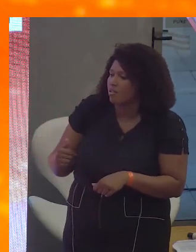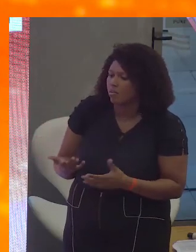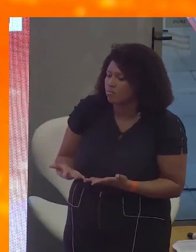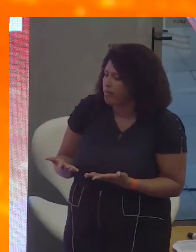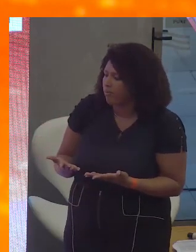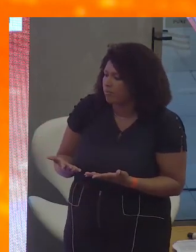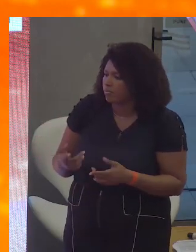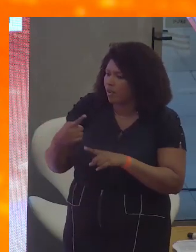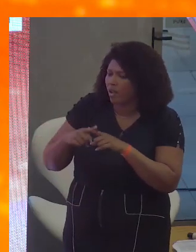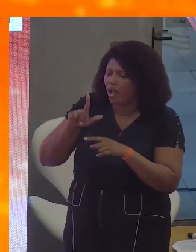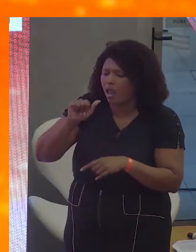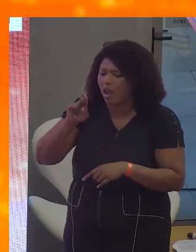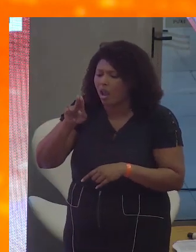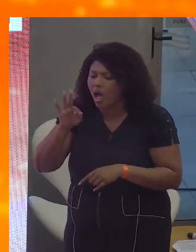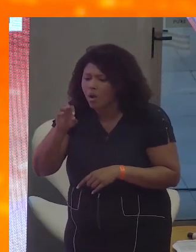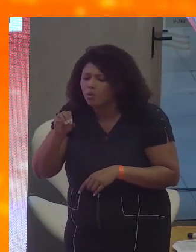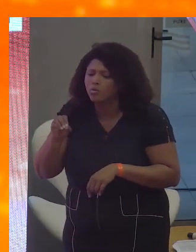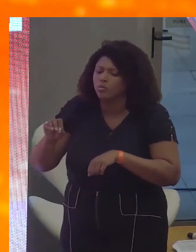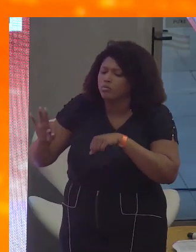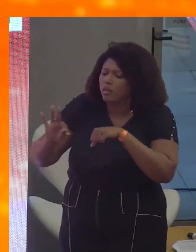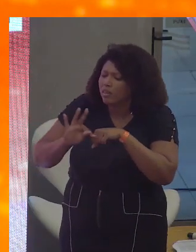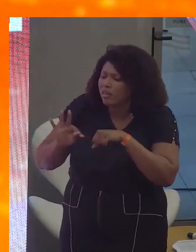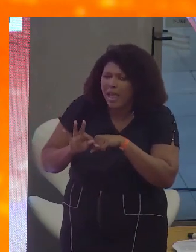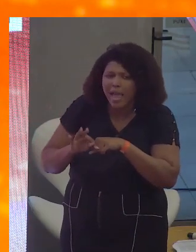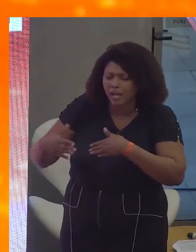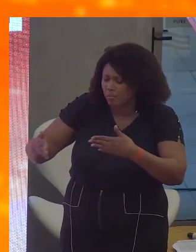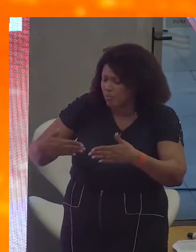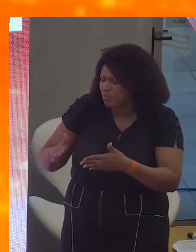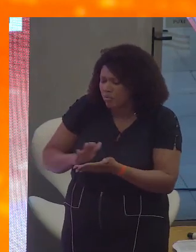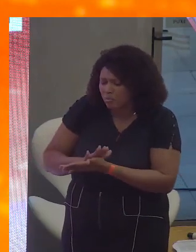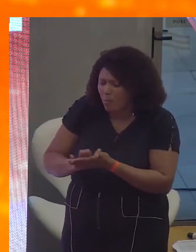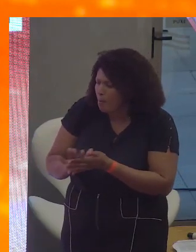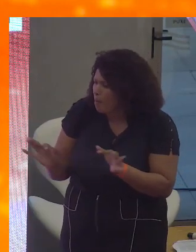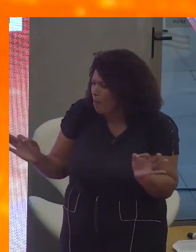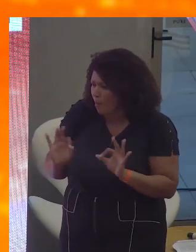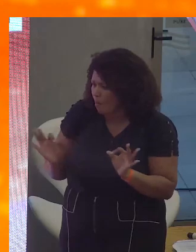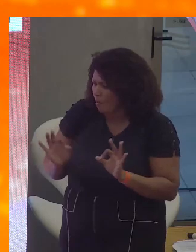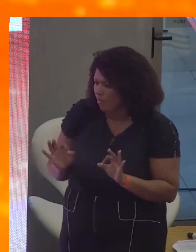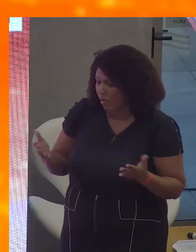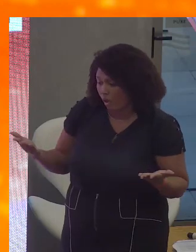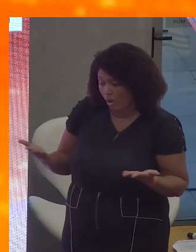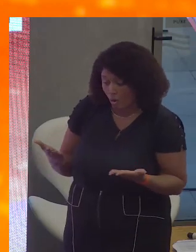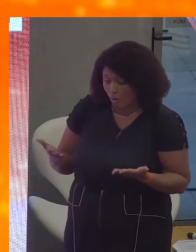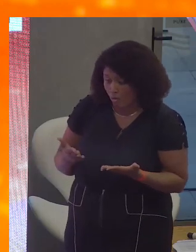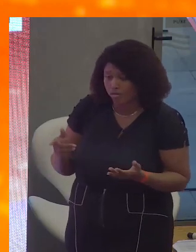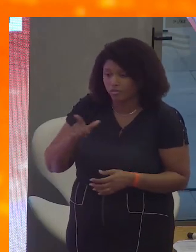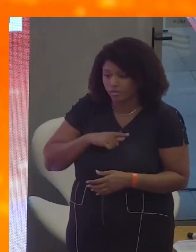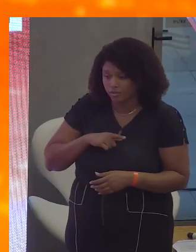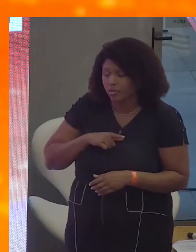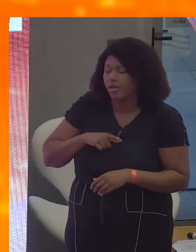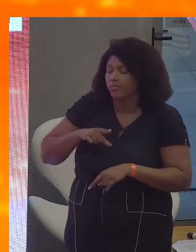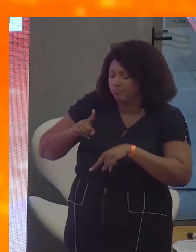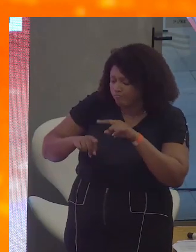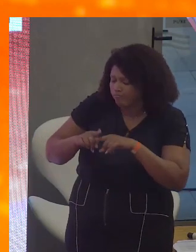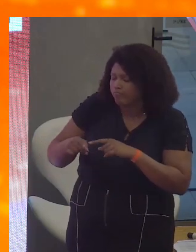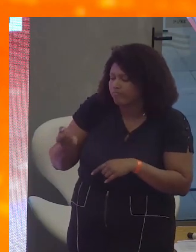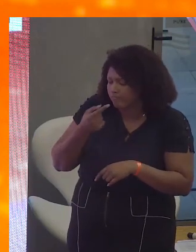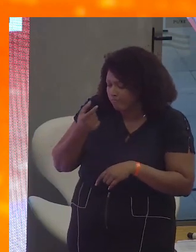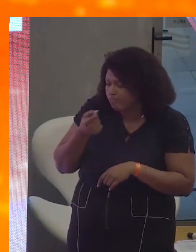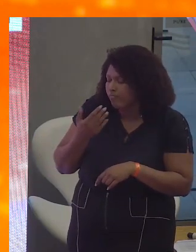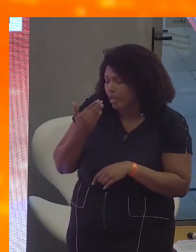laudo técnico, de laudo de produção, de nada. Essa é a forma hoje que se registra suplemento alimentar